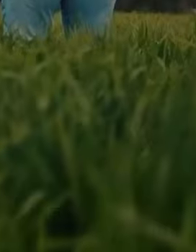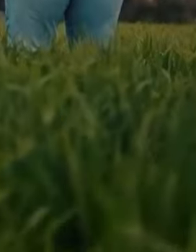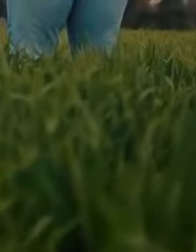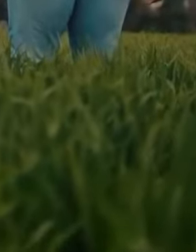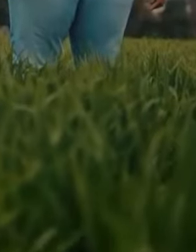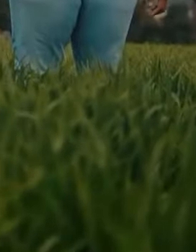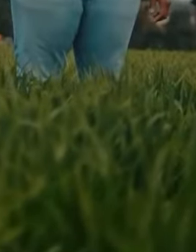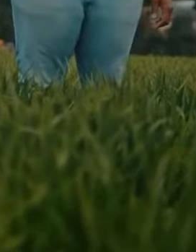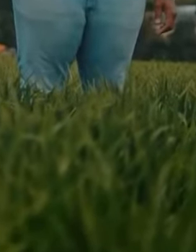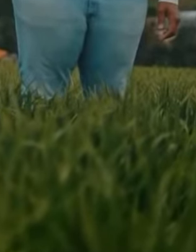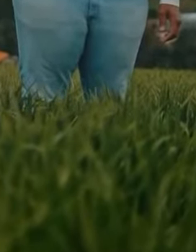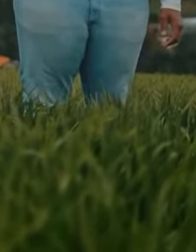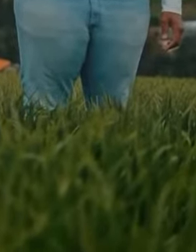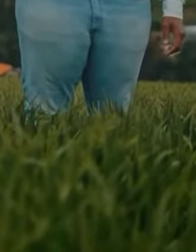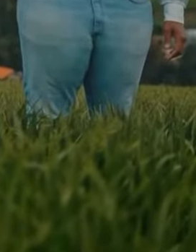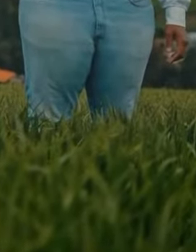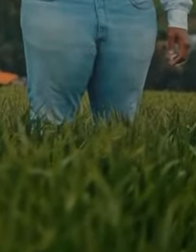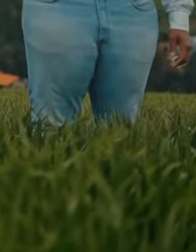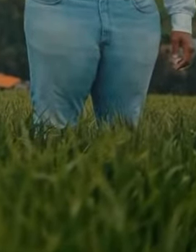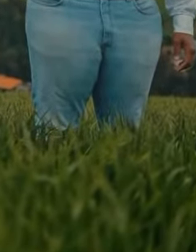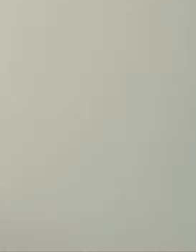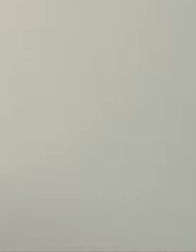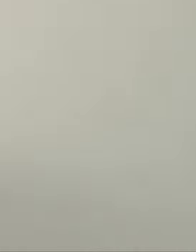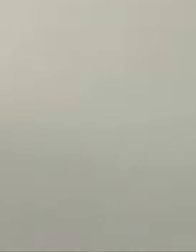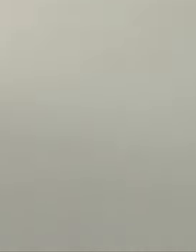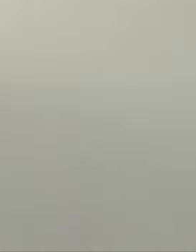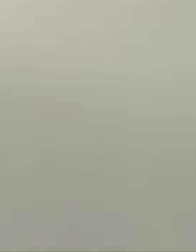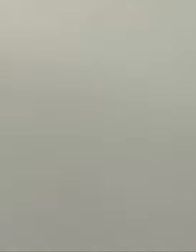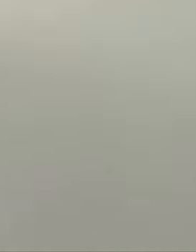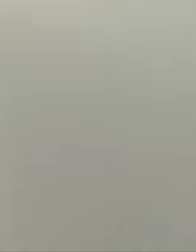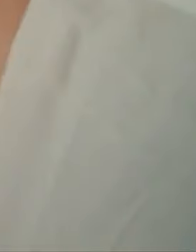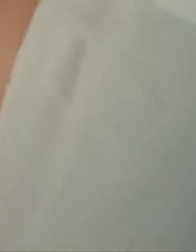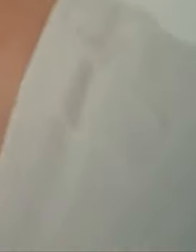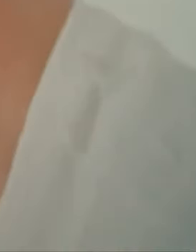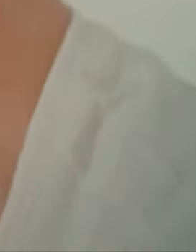Acreditamos na força e na união. É gente como a gente.